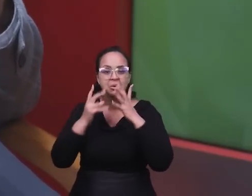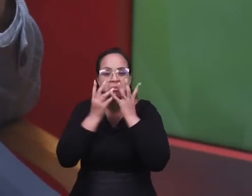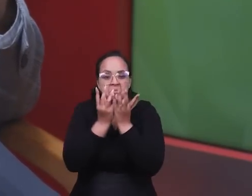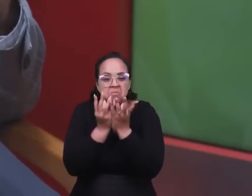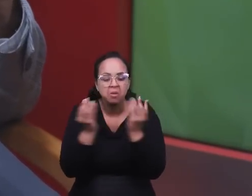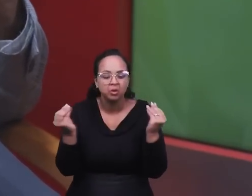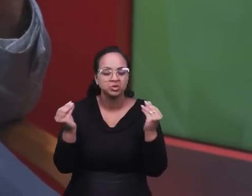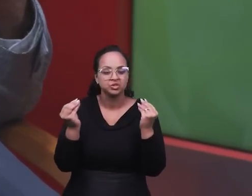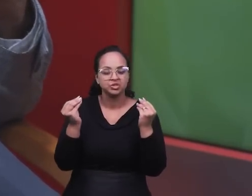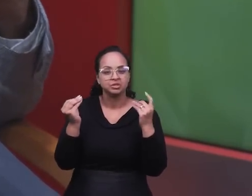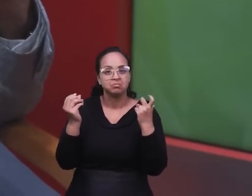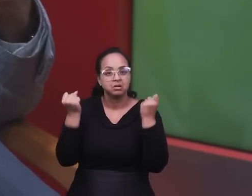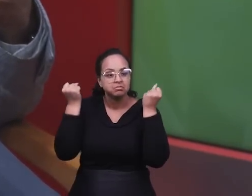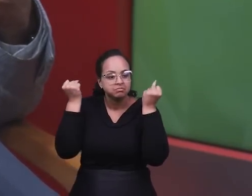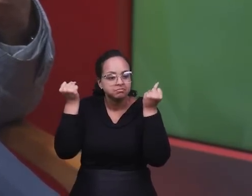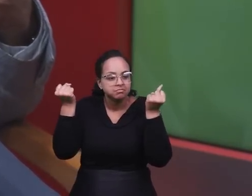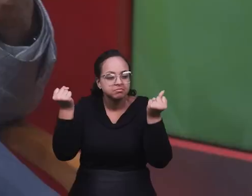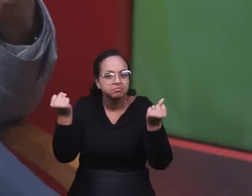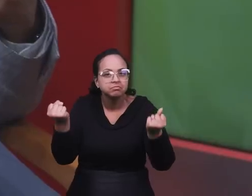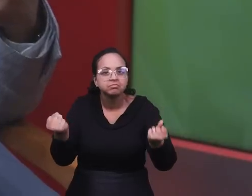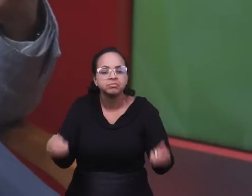esse